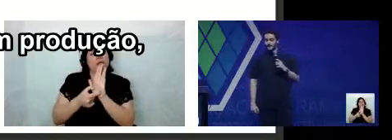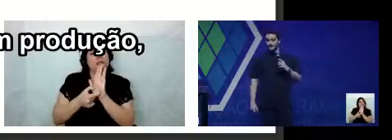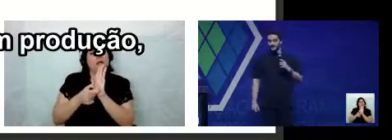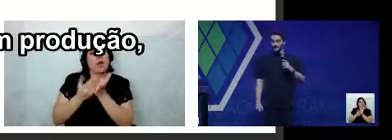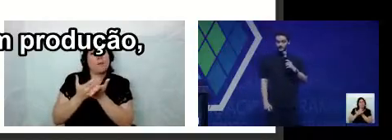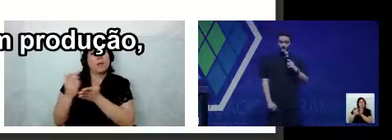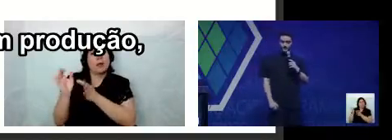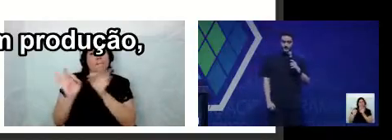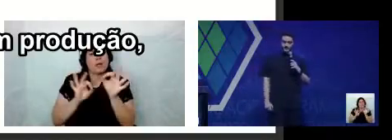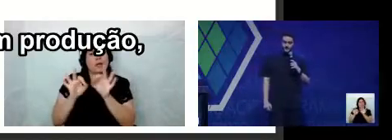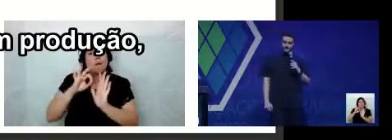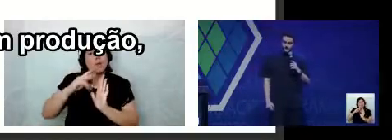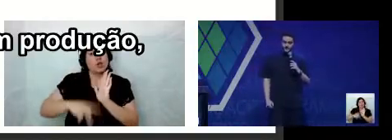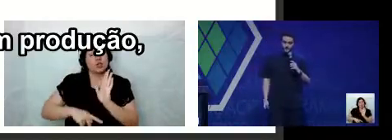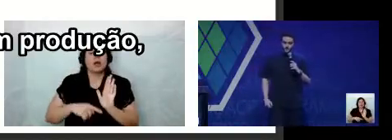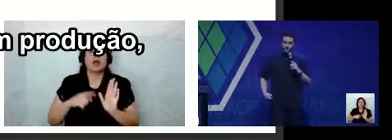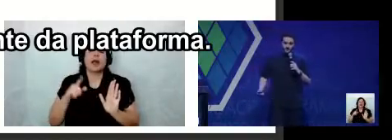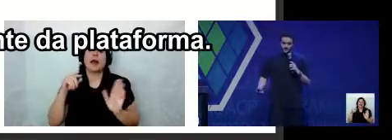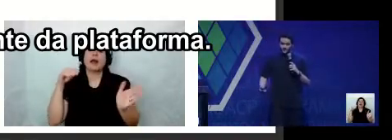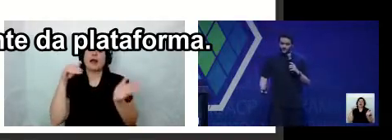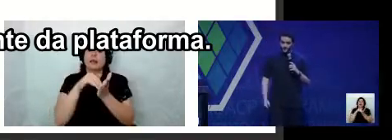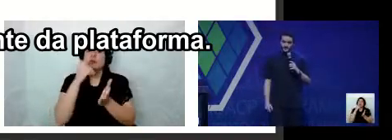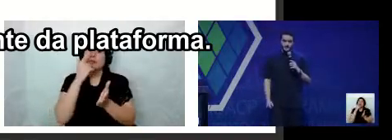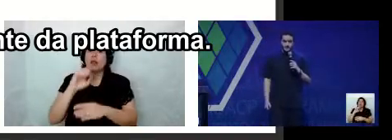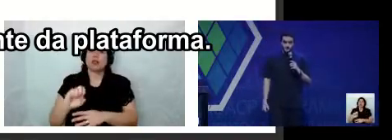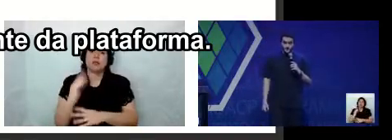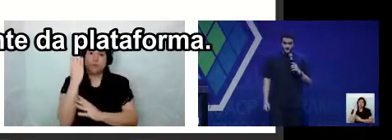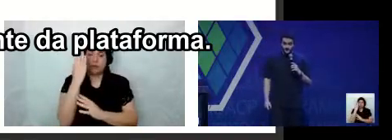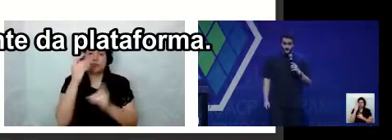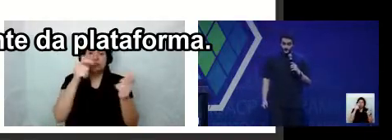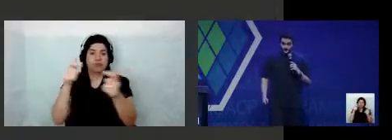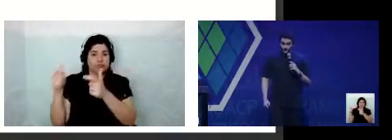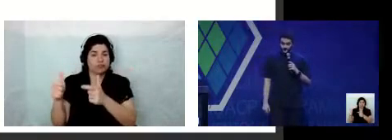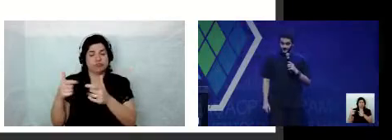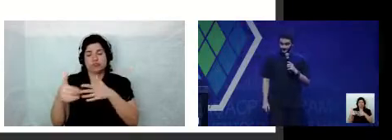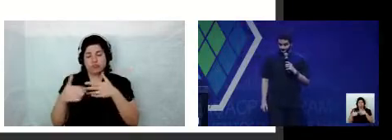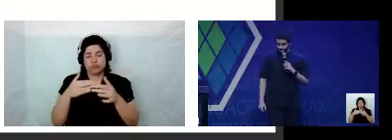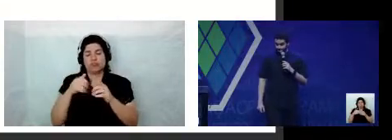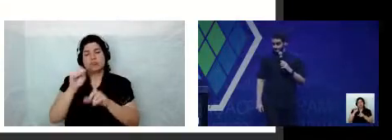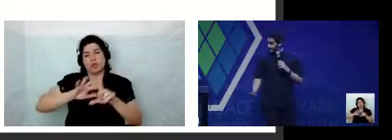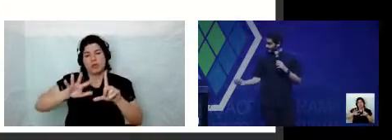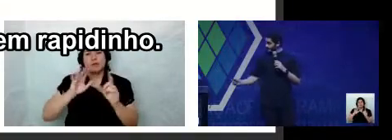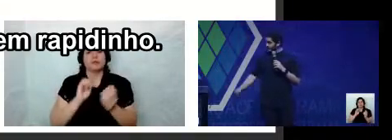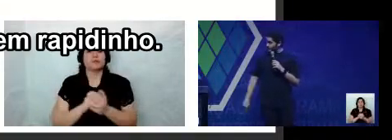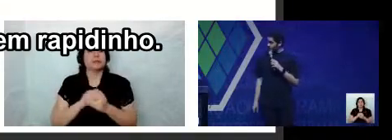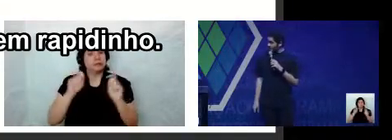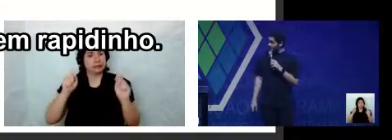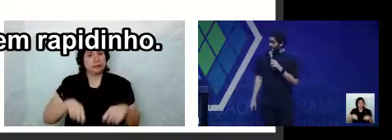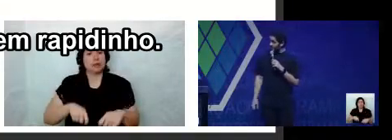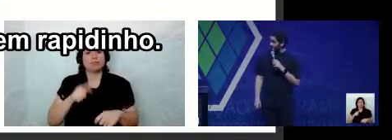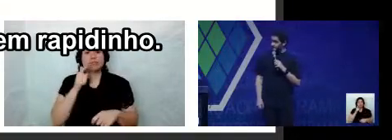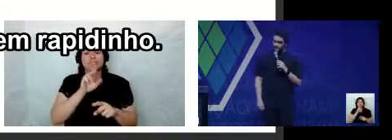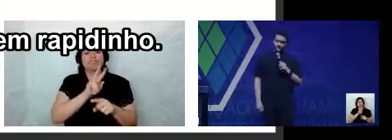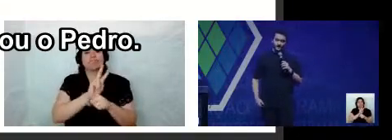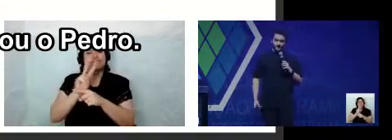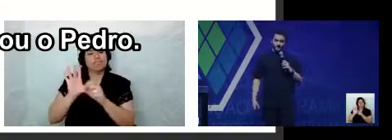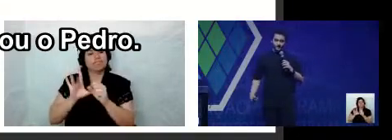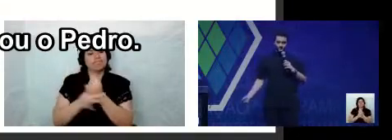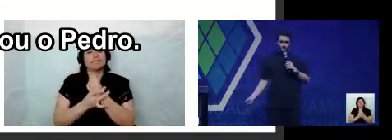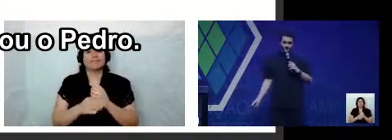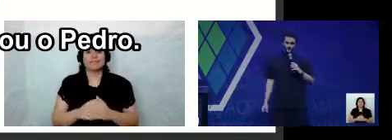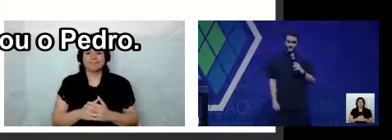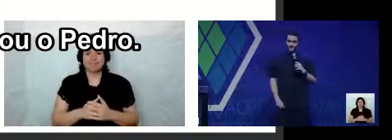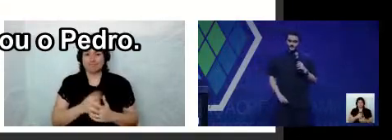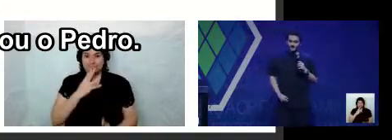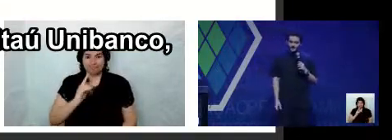até o deploy daquela aplicação em produção, independente do ambiente, independente da plataforma. Tá? Então, um pouco sobre mim aqui, bem rapidinho. Para quem não me